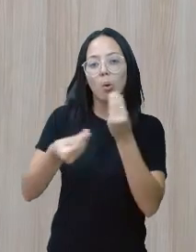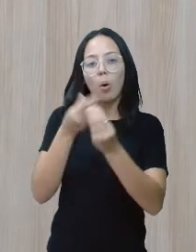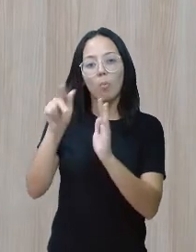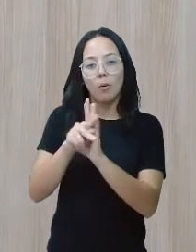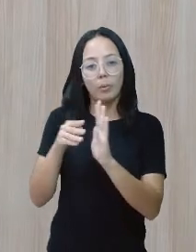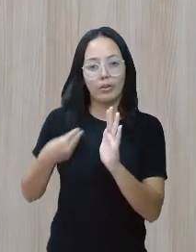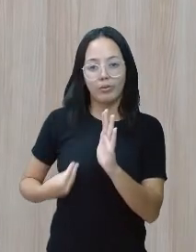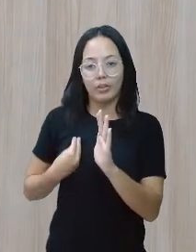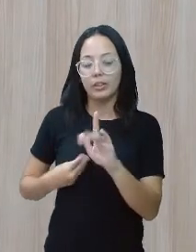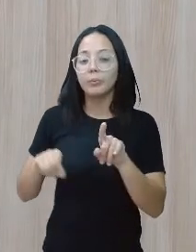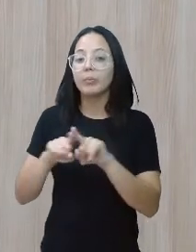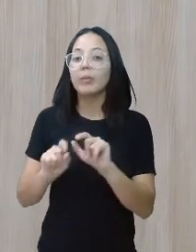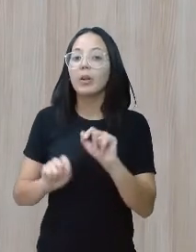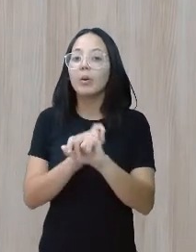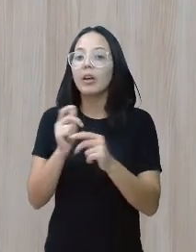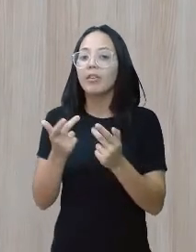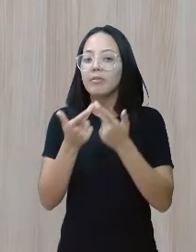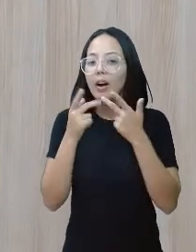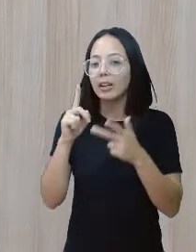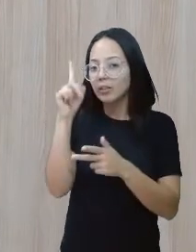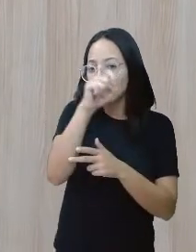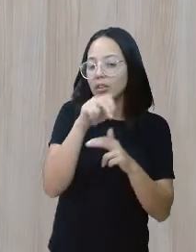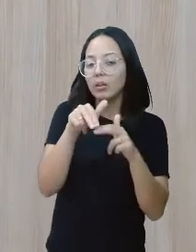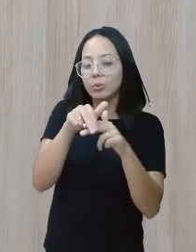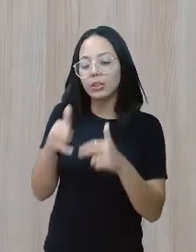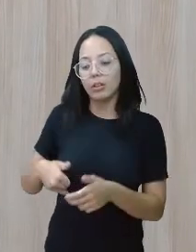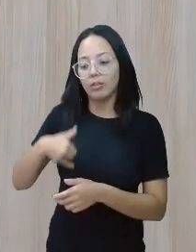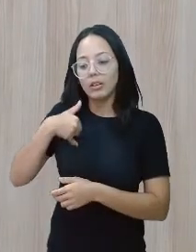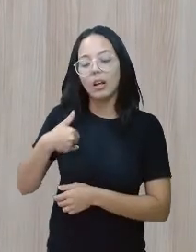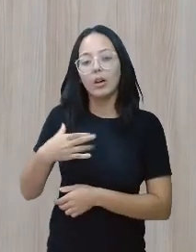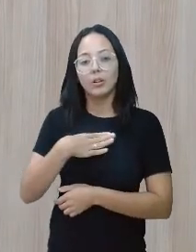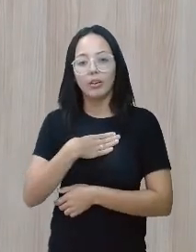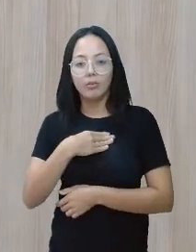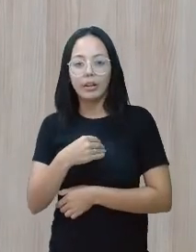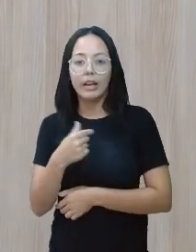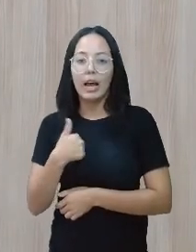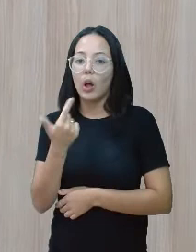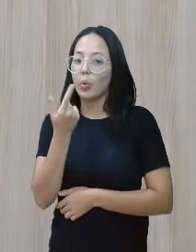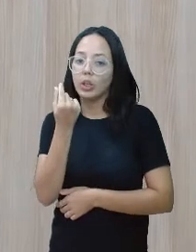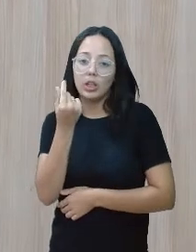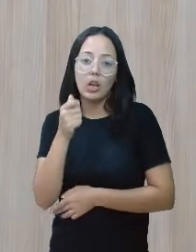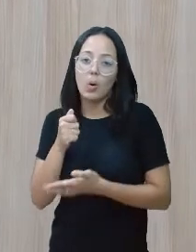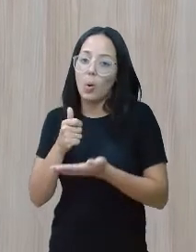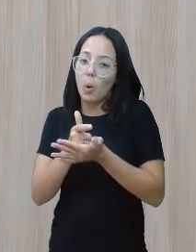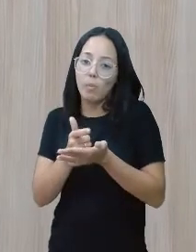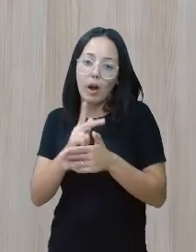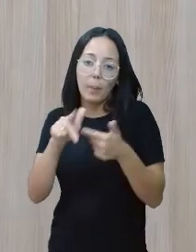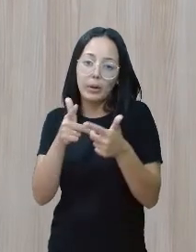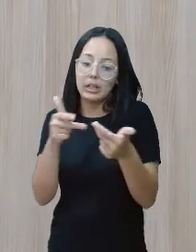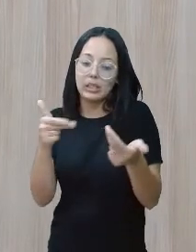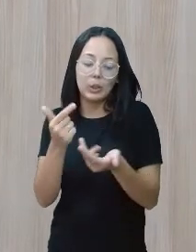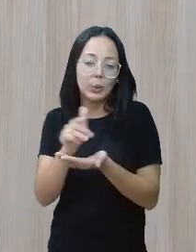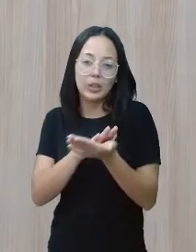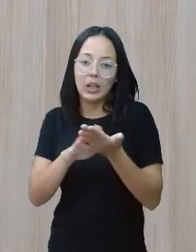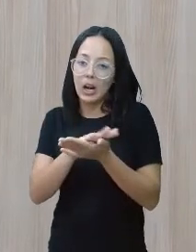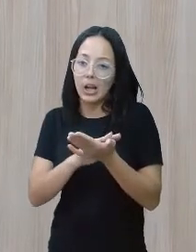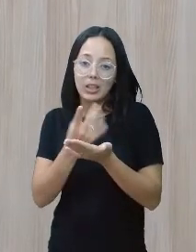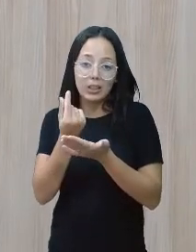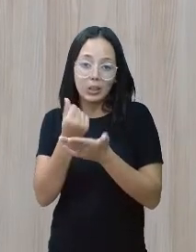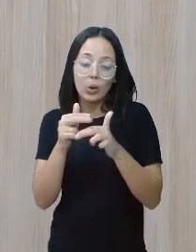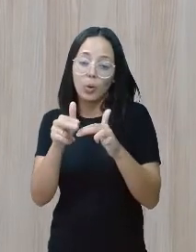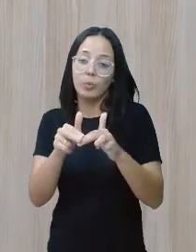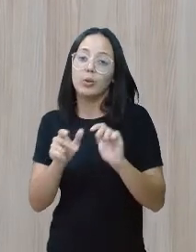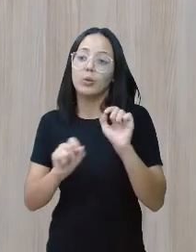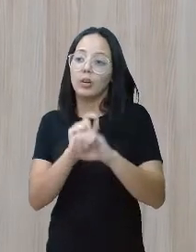vida dela e ela conta as dificuldades. Então era aniversário da filha. Ela não tinha dinheiro para comprar nada para a filha, então